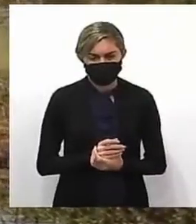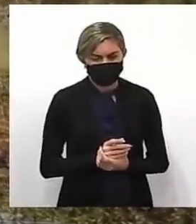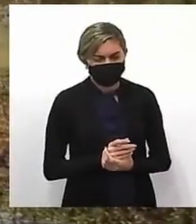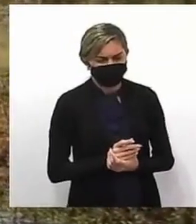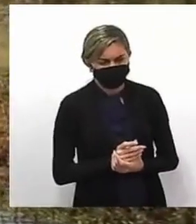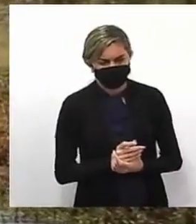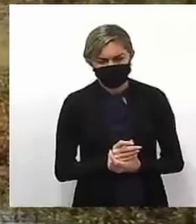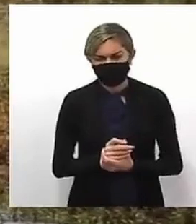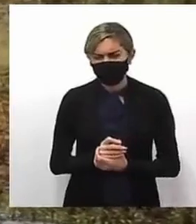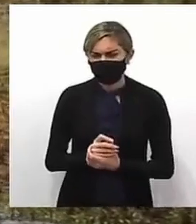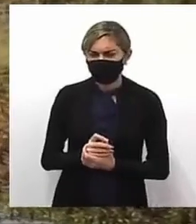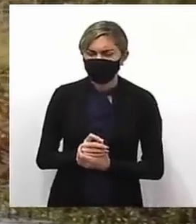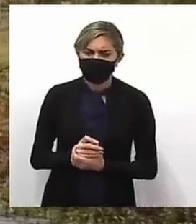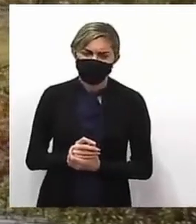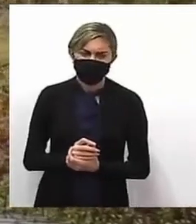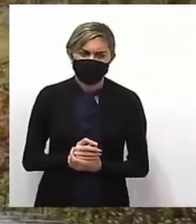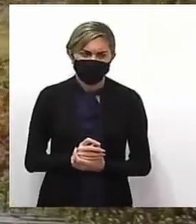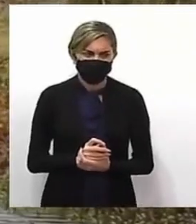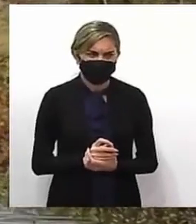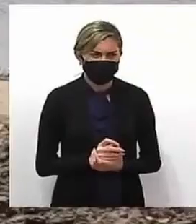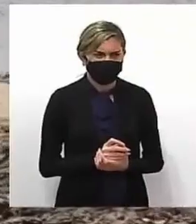Meu Deus, como é que eu